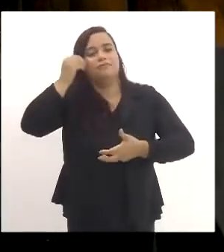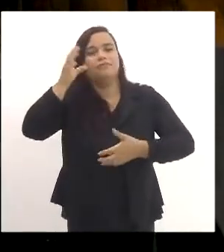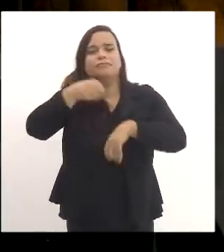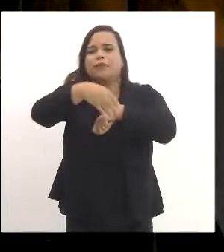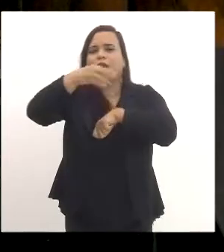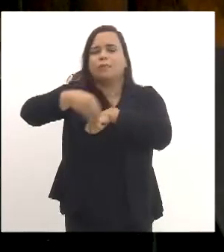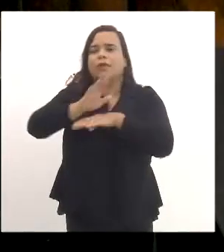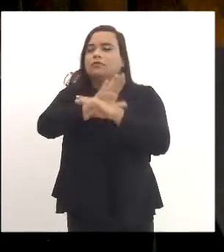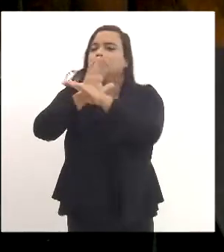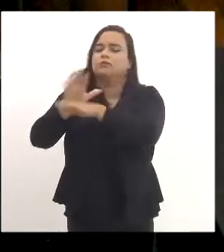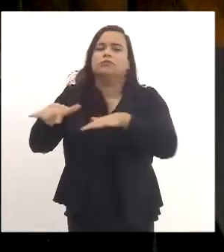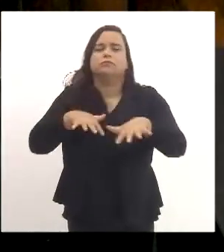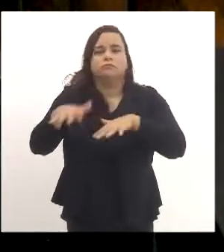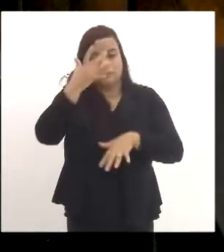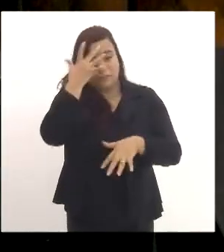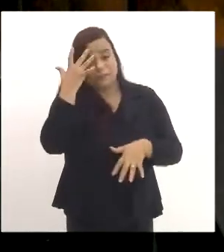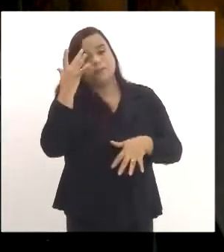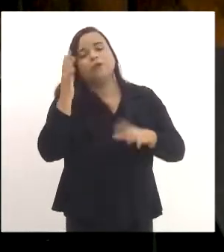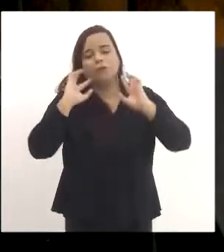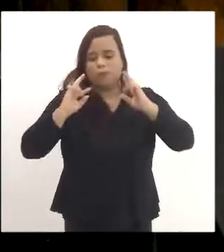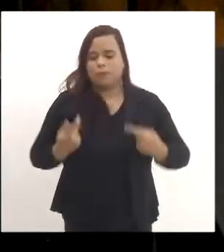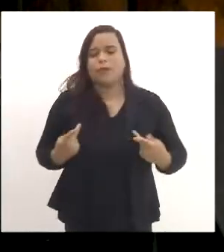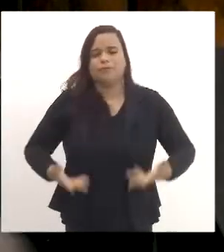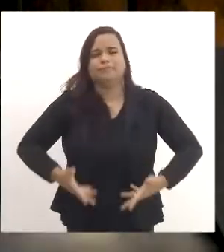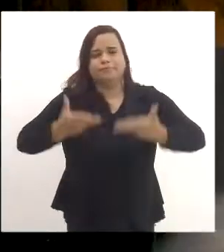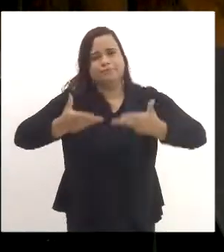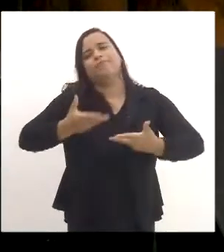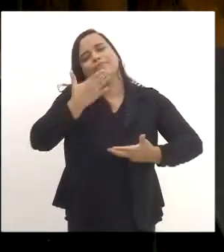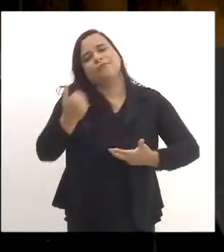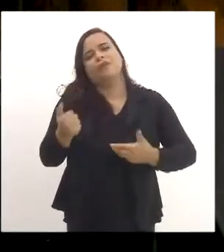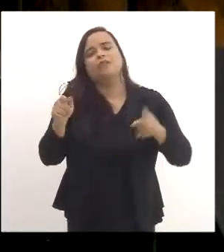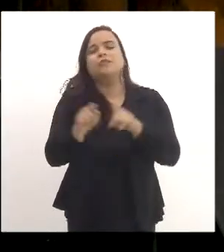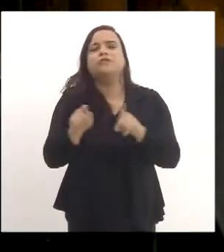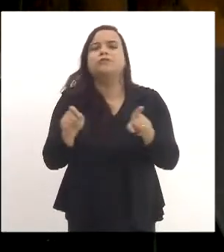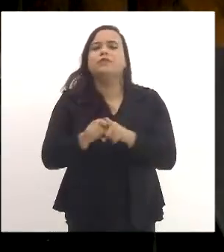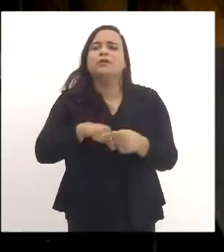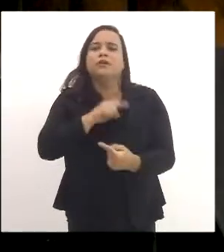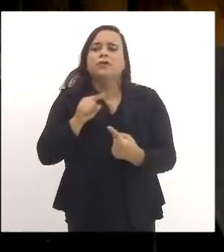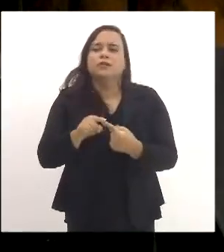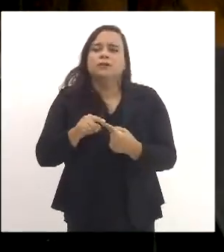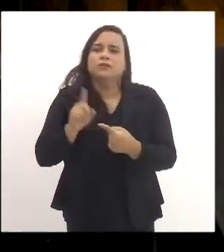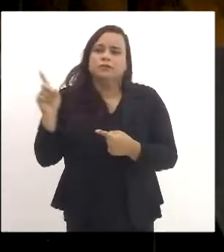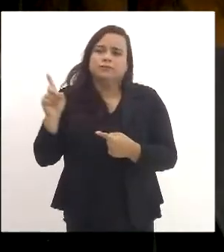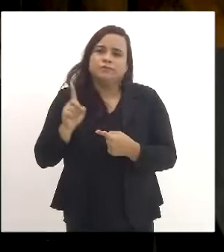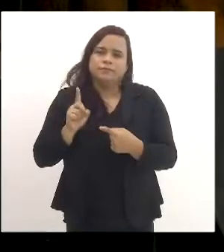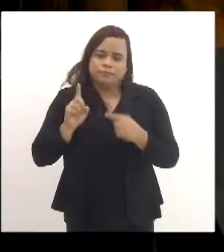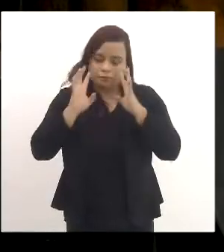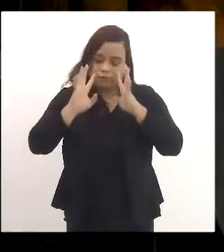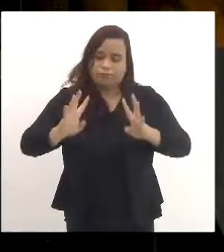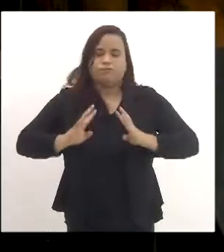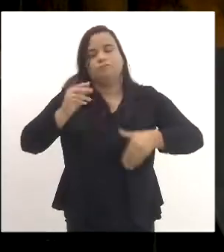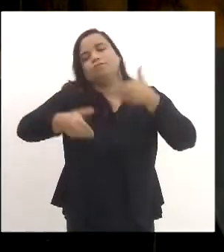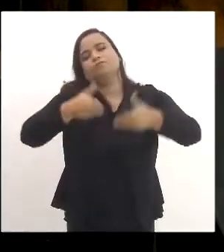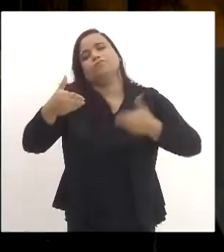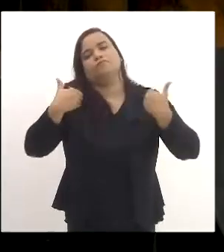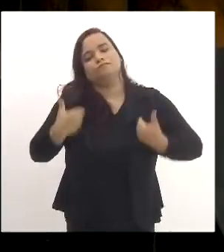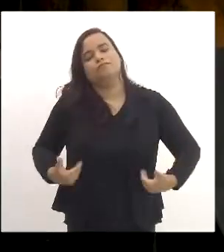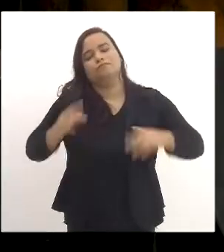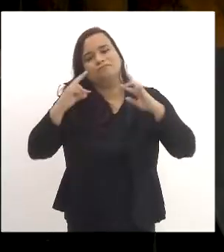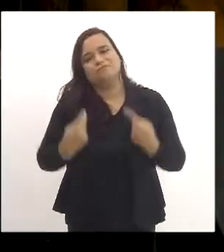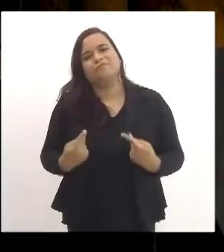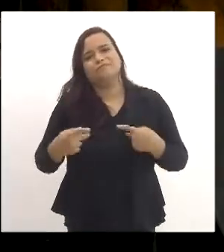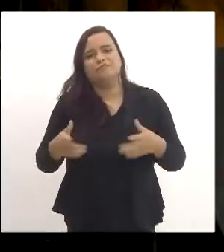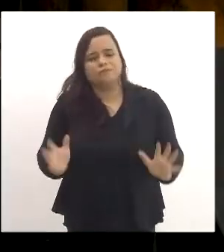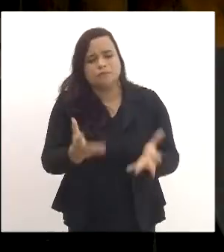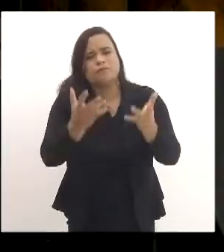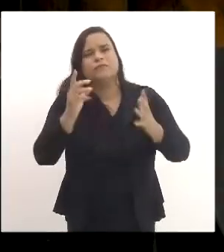as pessoas, a condição humana, aquilo que devemos chamar pela agência humana. O estímulo à